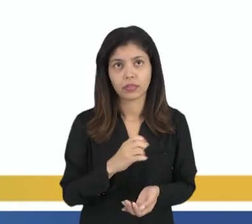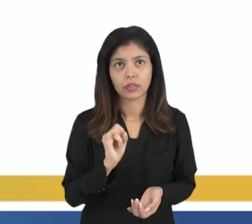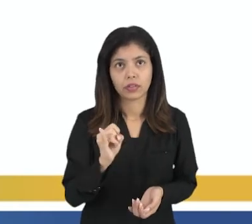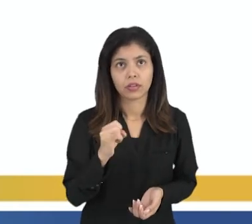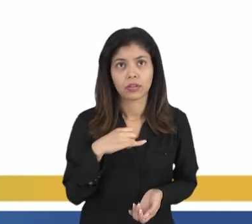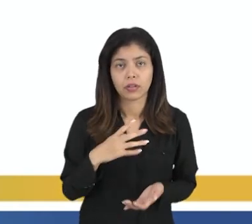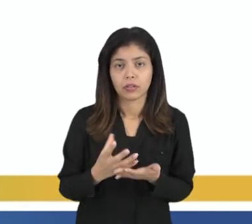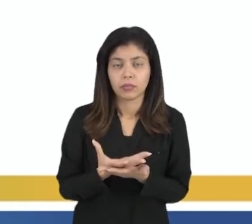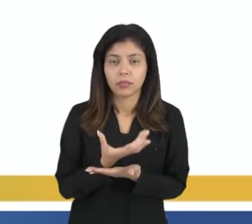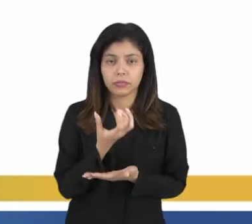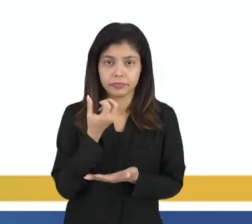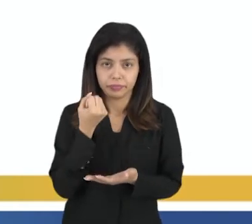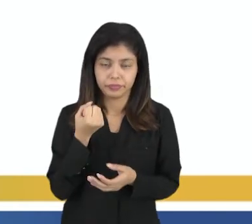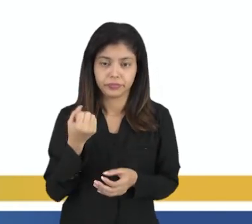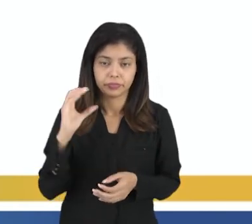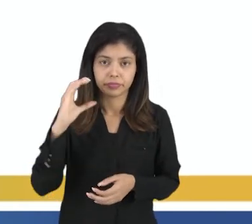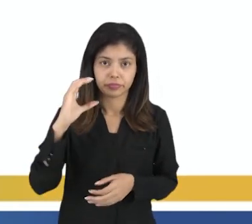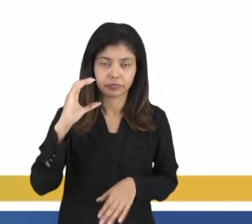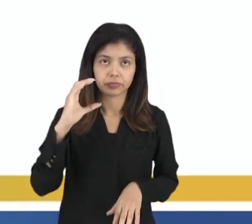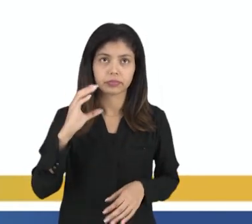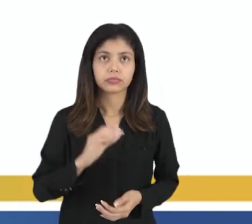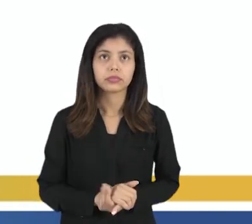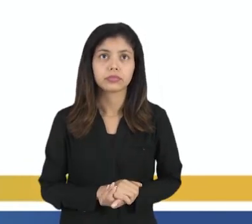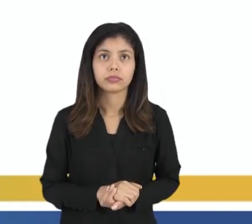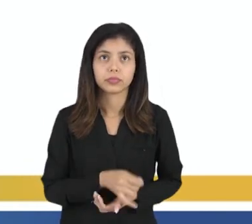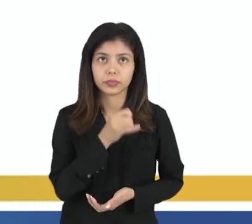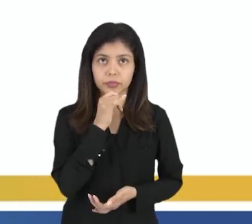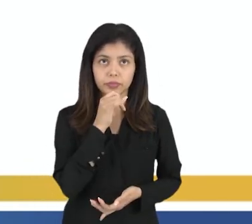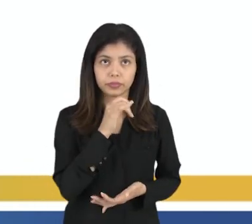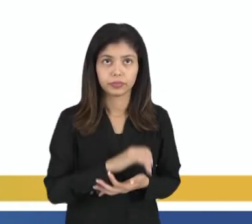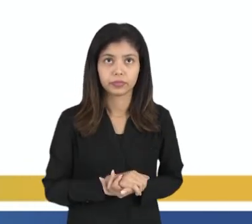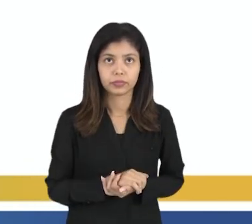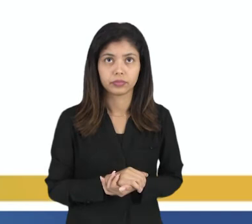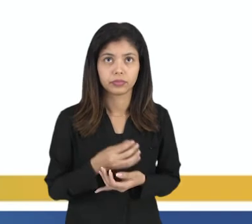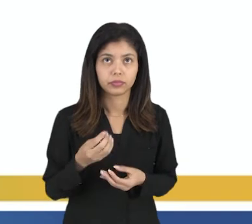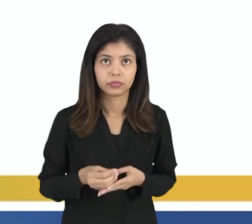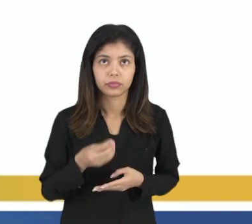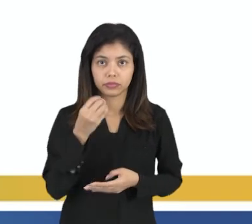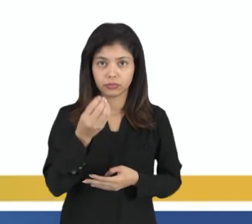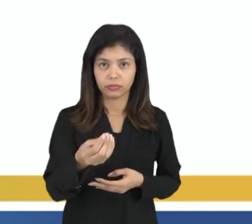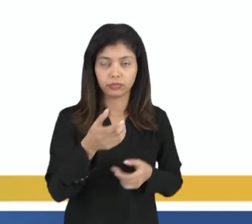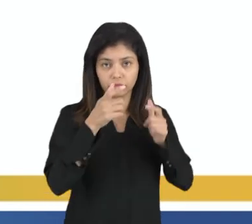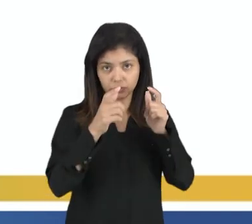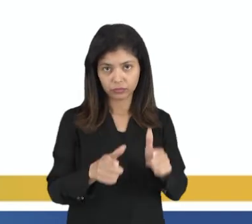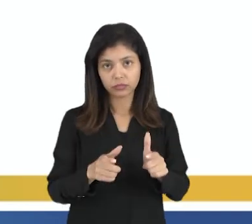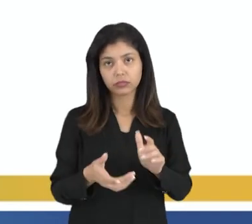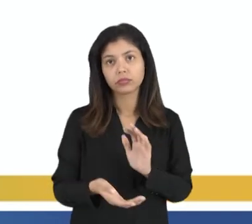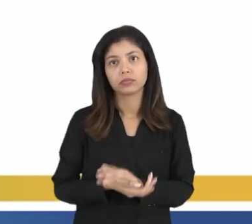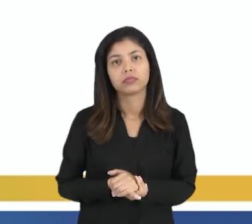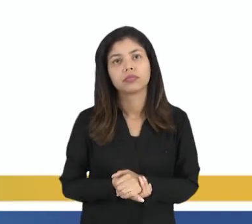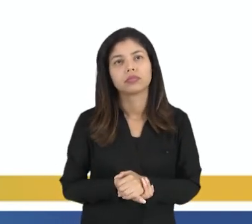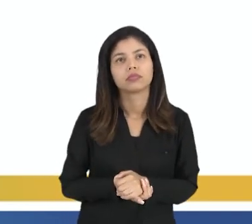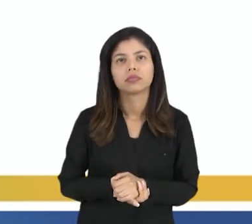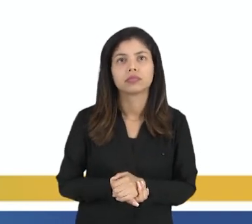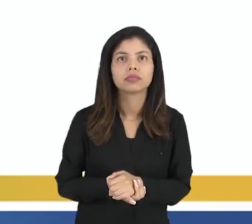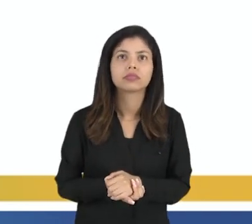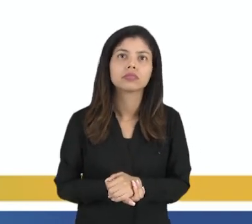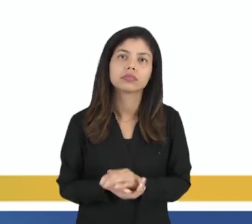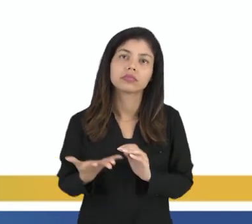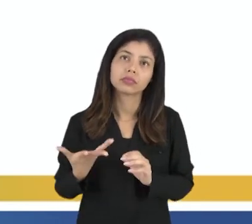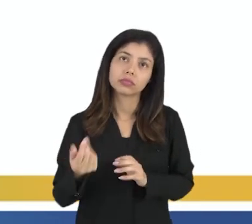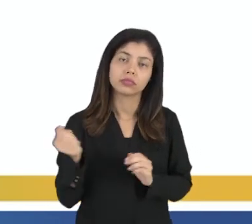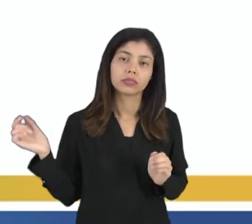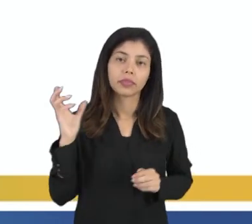você pegar esse refrigerante aqui, por exemplo, e colocar ele no ambiente, ele vai